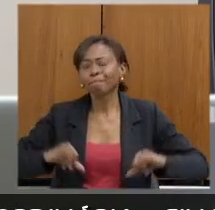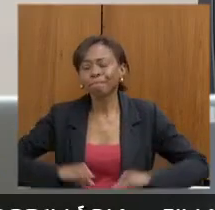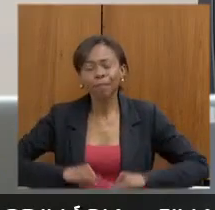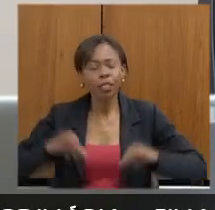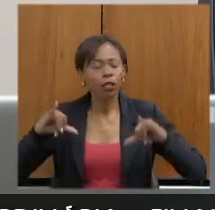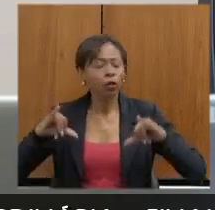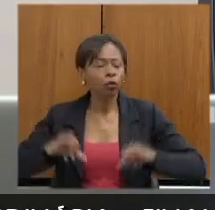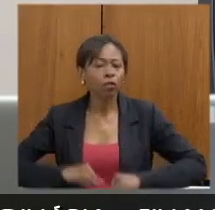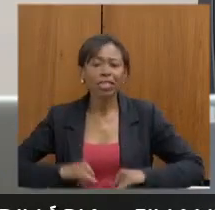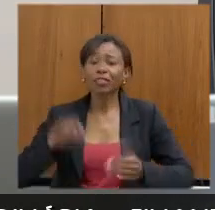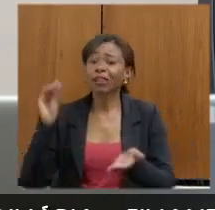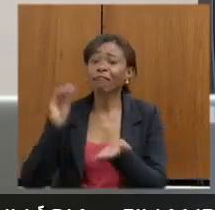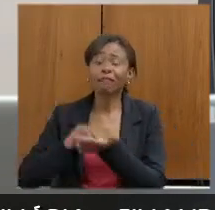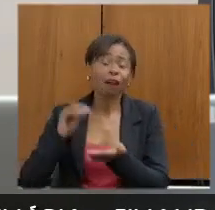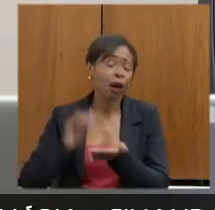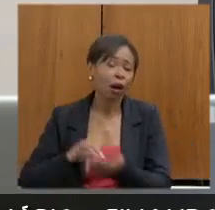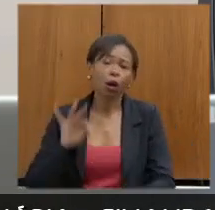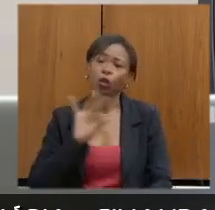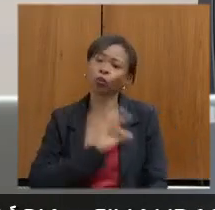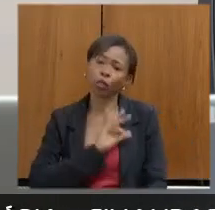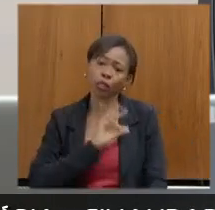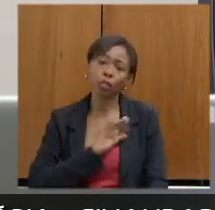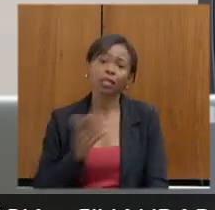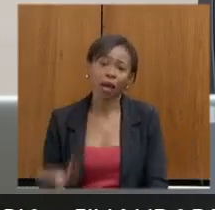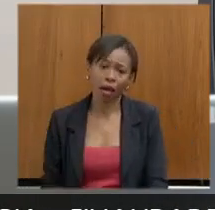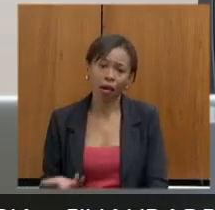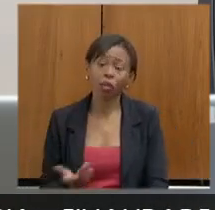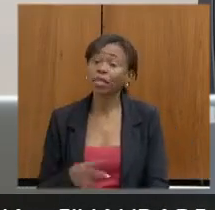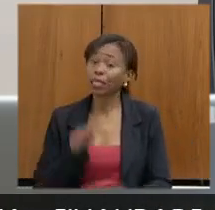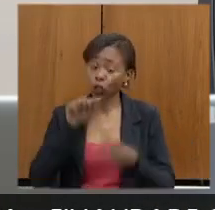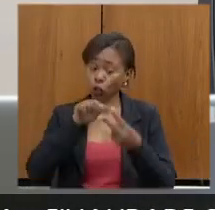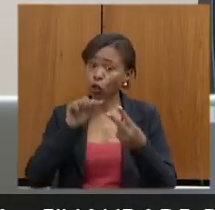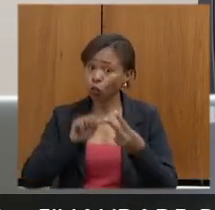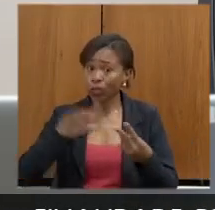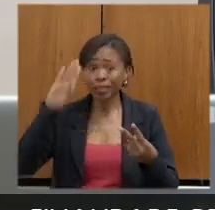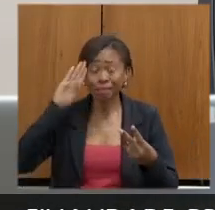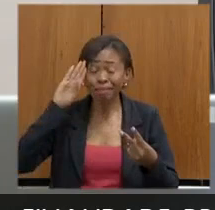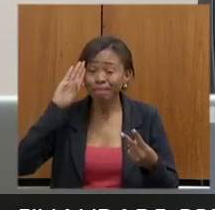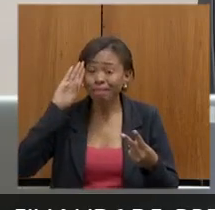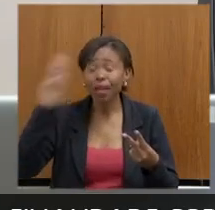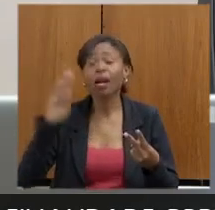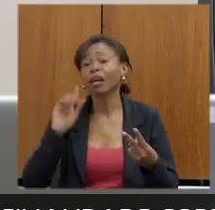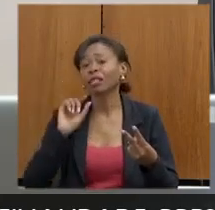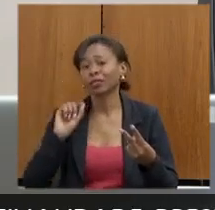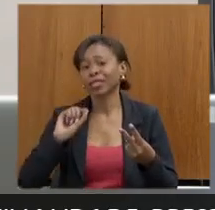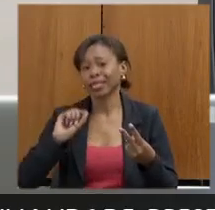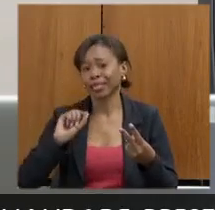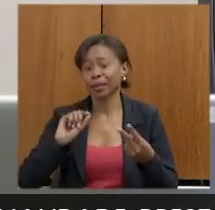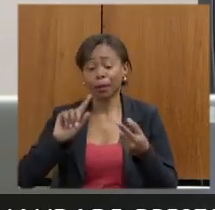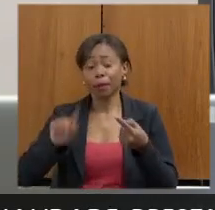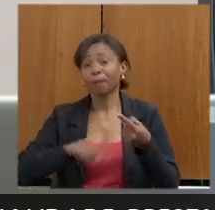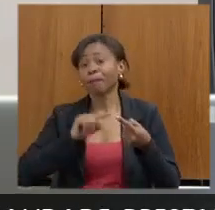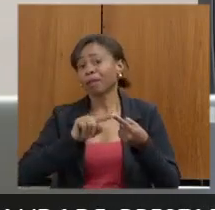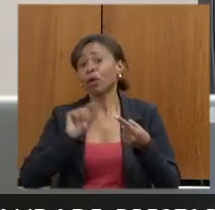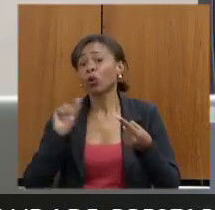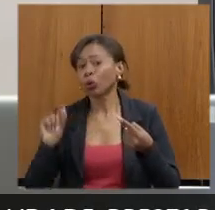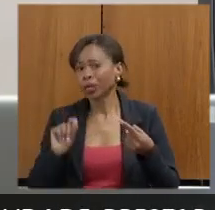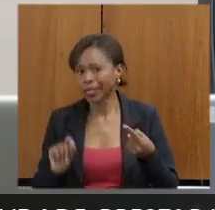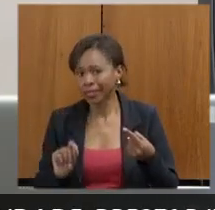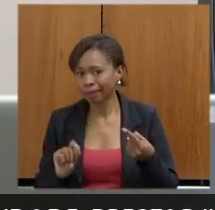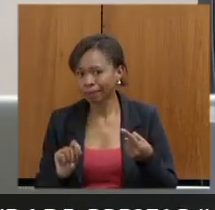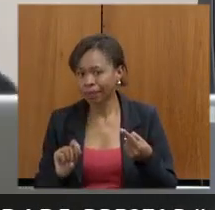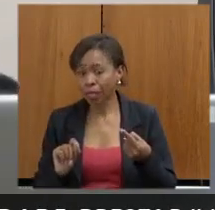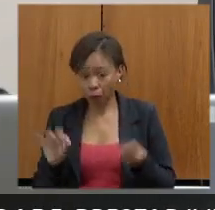efetivo Nós temos: cruciais a ser observado como consequência eu saio Ramos primeiro a